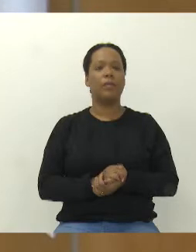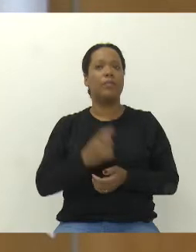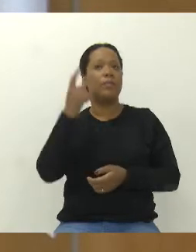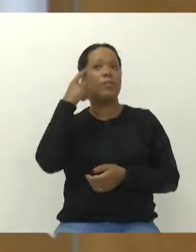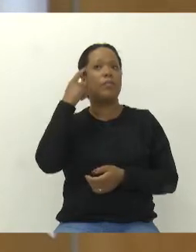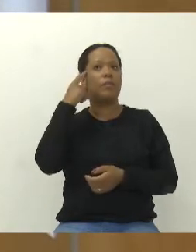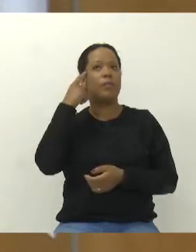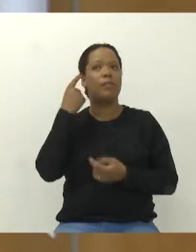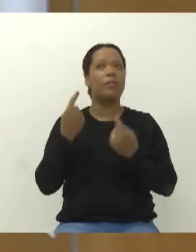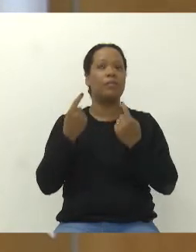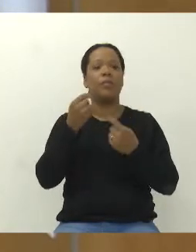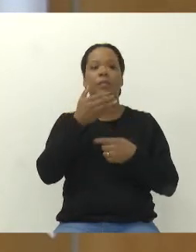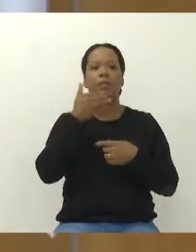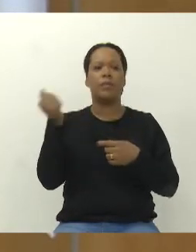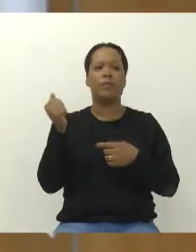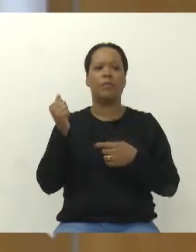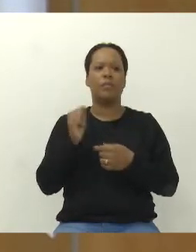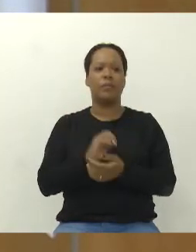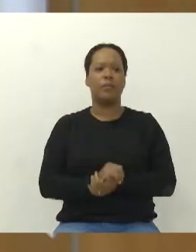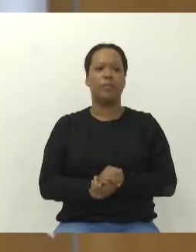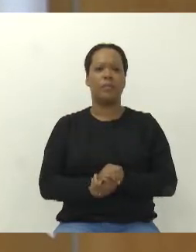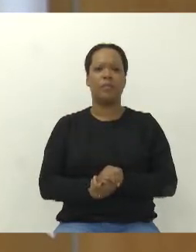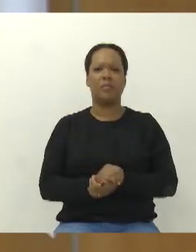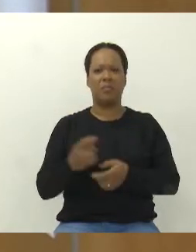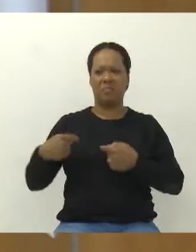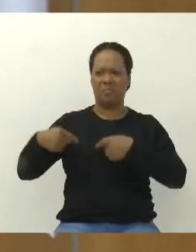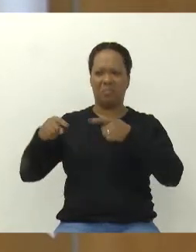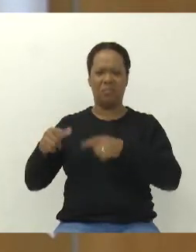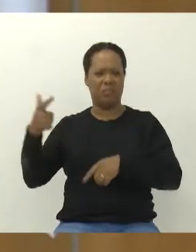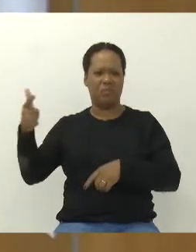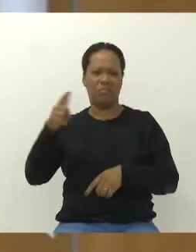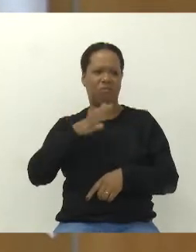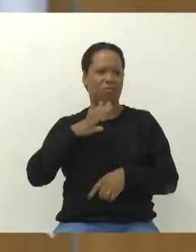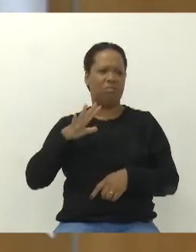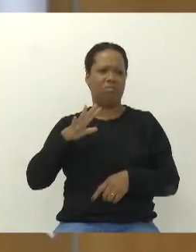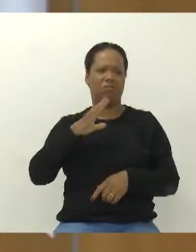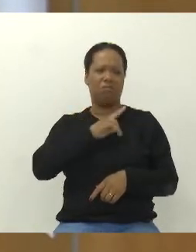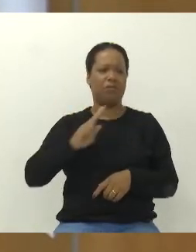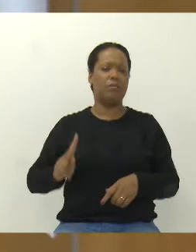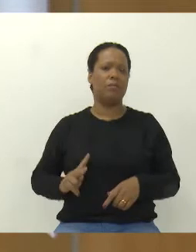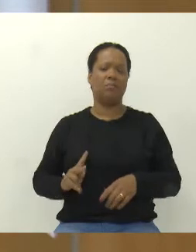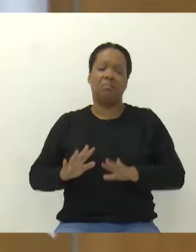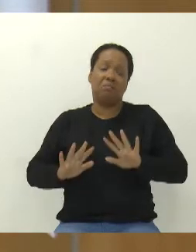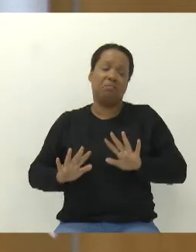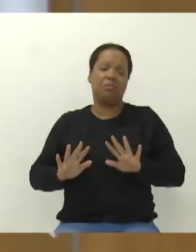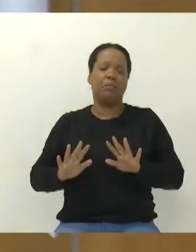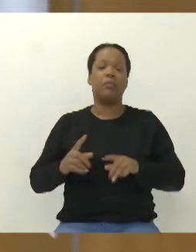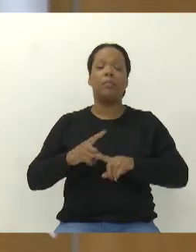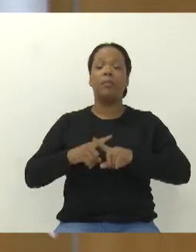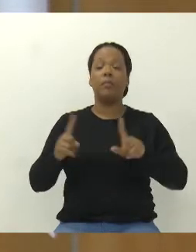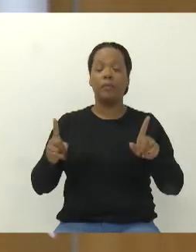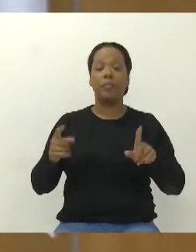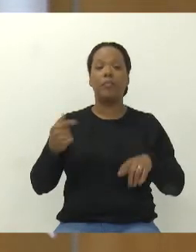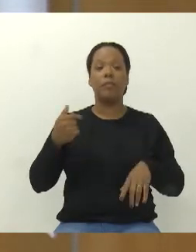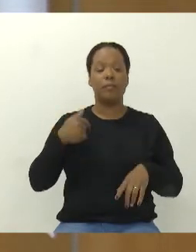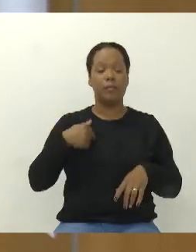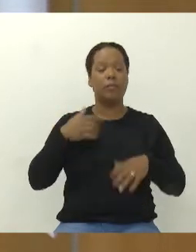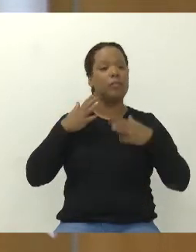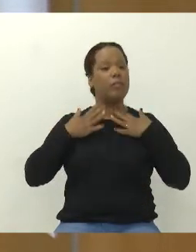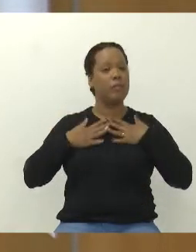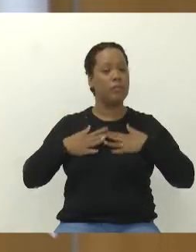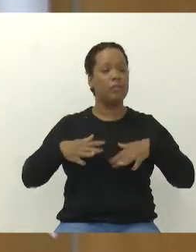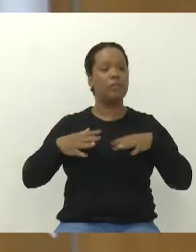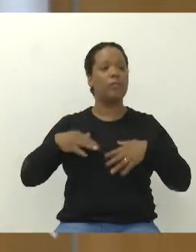melhor. Eu não critico nenhuma decisão de outro vereador, mas eu tenho a minha consciência muito tranquila quando eu faço aqui os meus julgamentos.